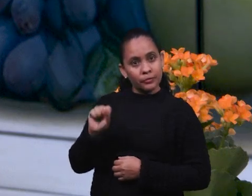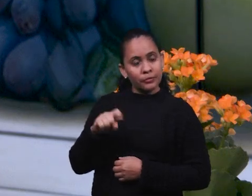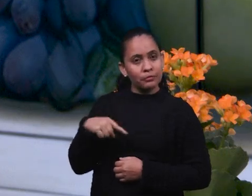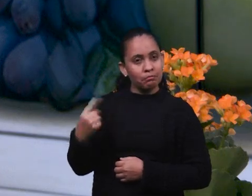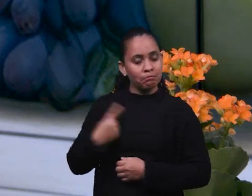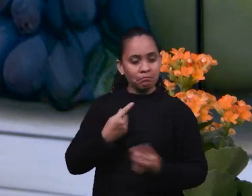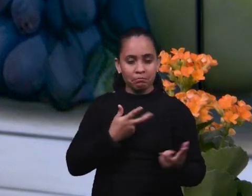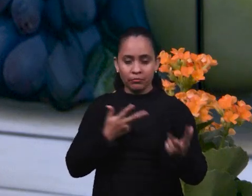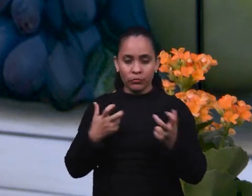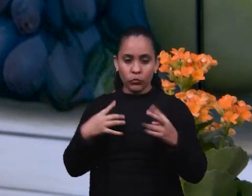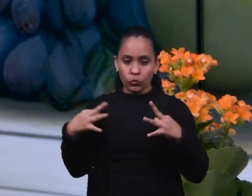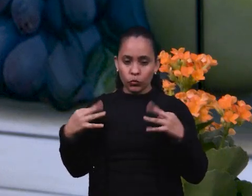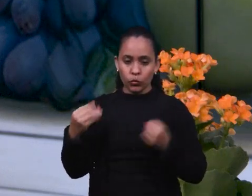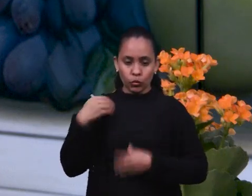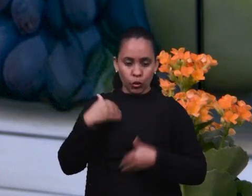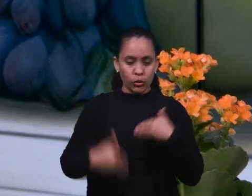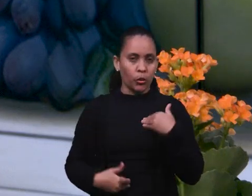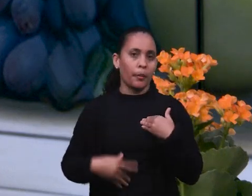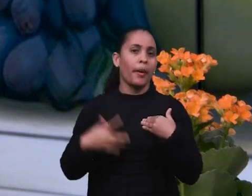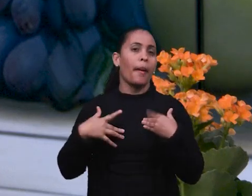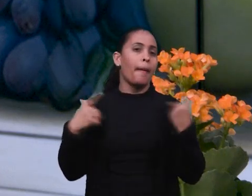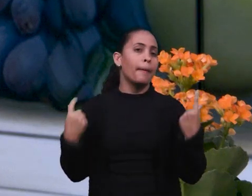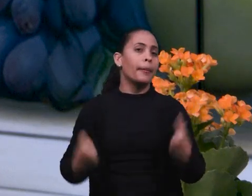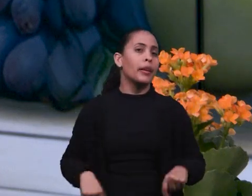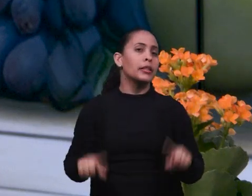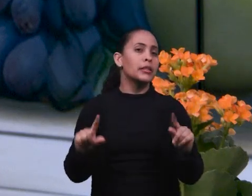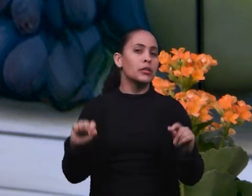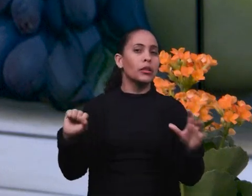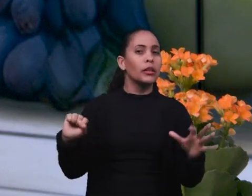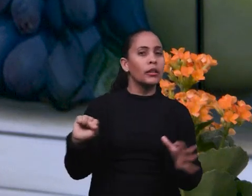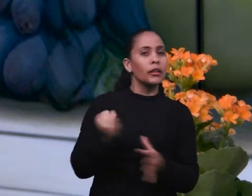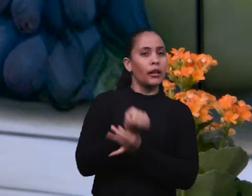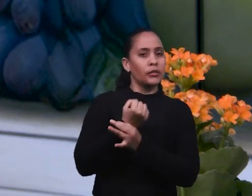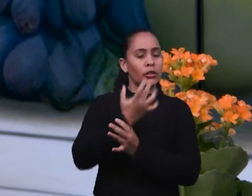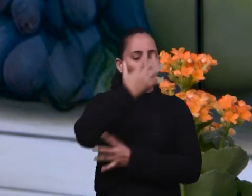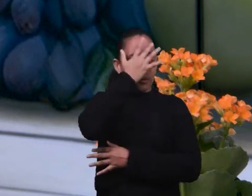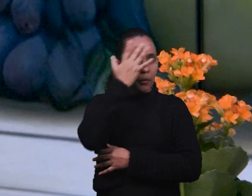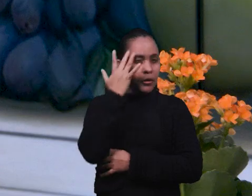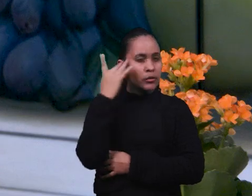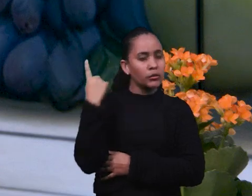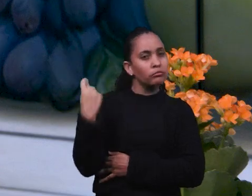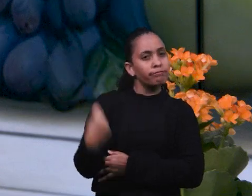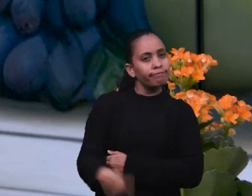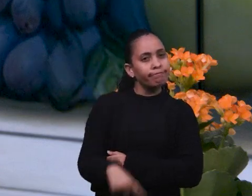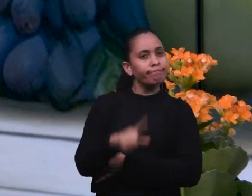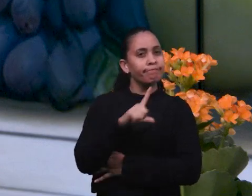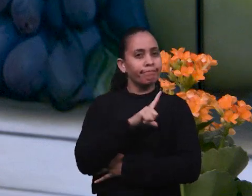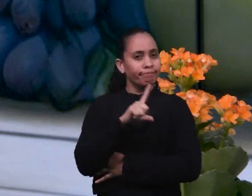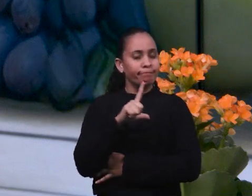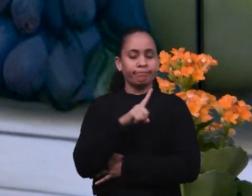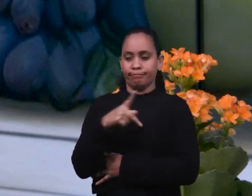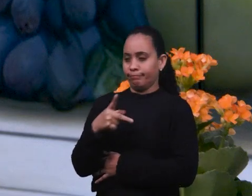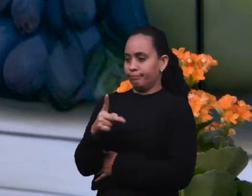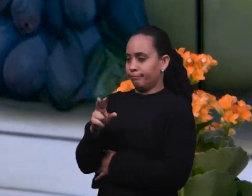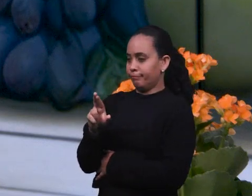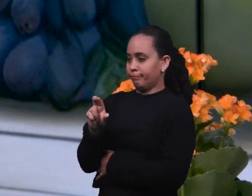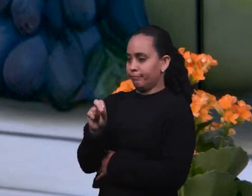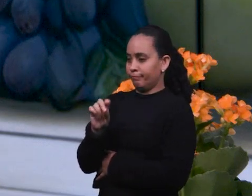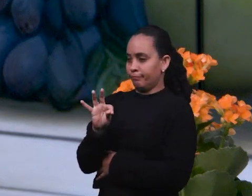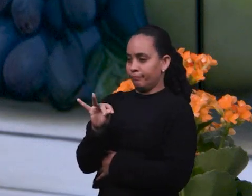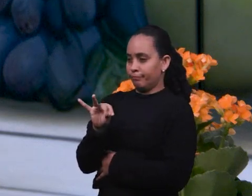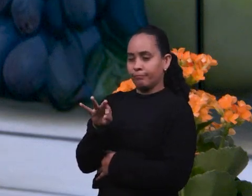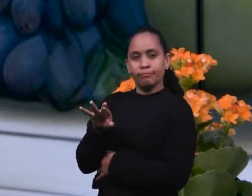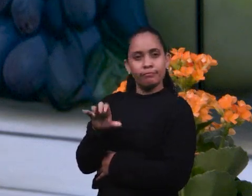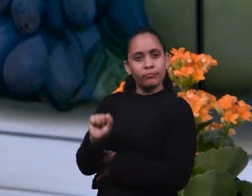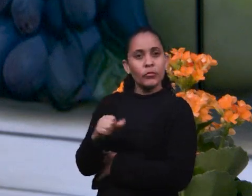proteína em todo o nosso corpo. Então, a gente precisa garantir que esse paciente ele faça um aporte ideal de proteína, tá?